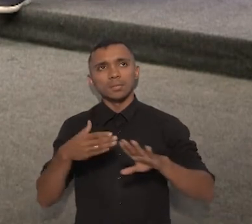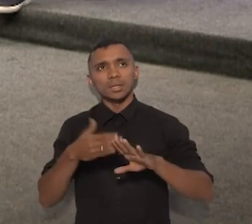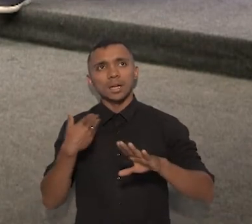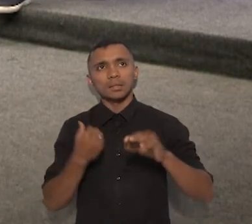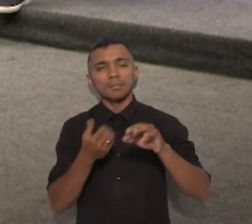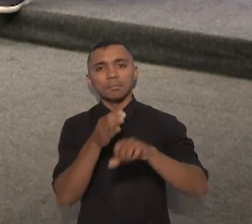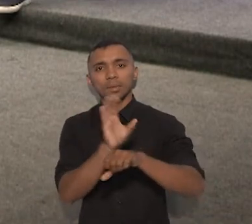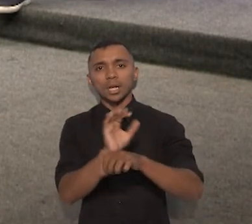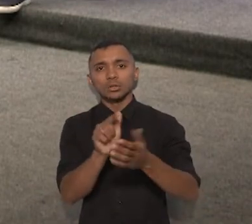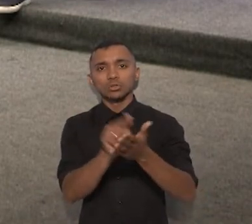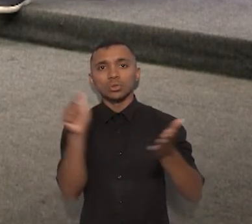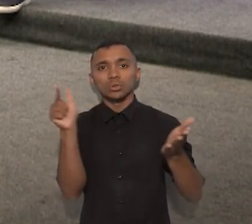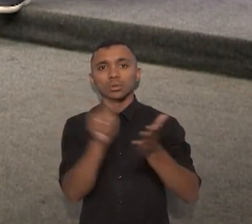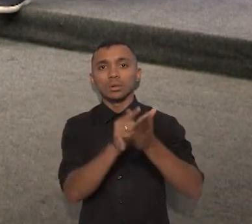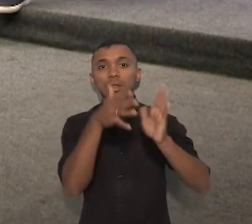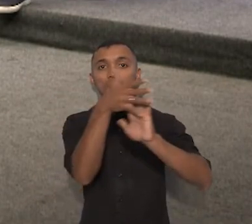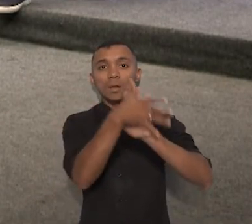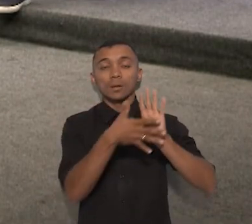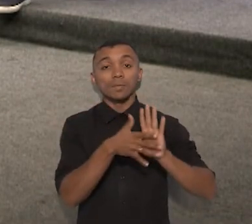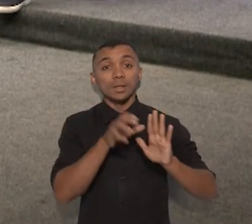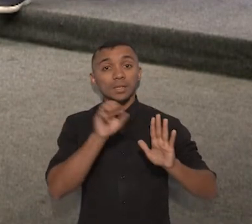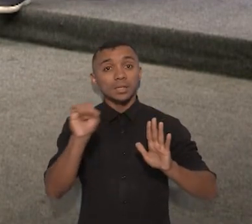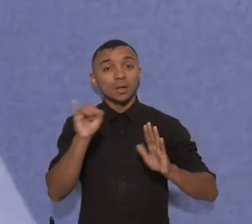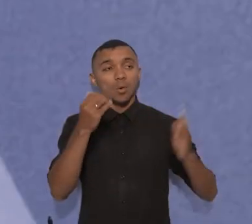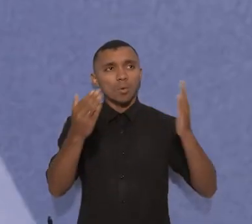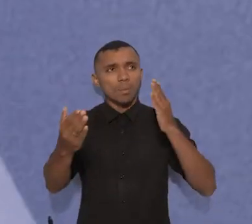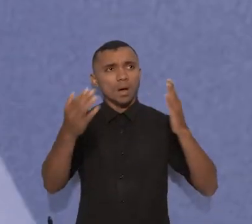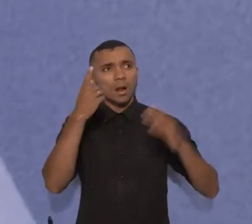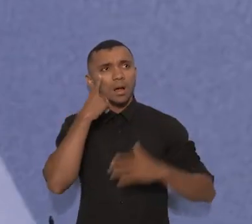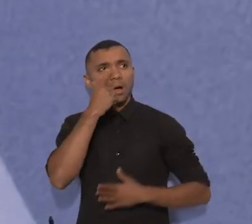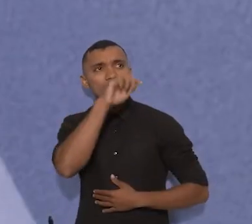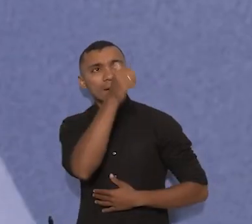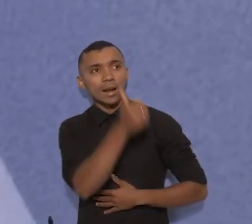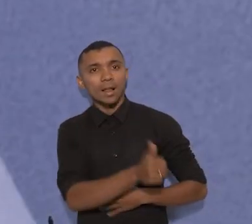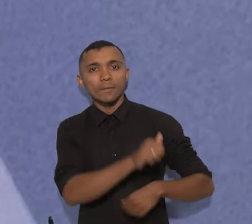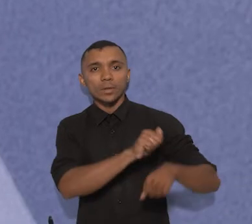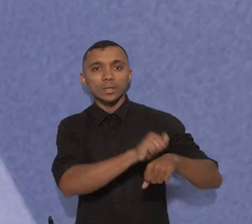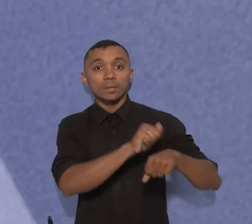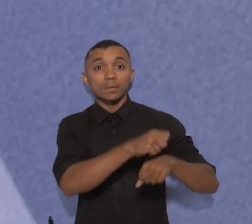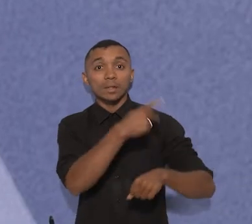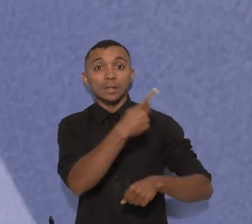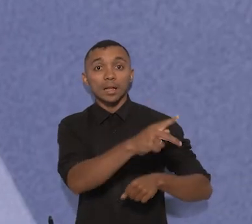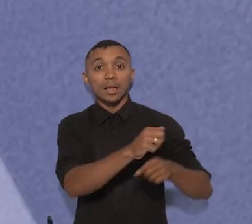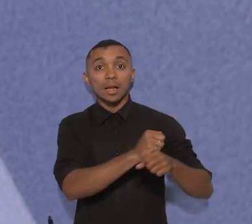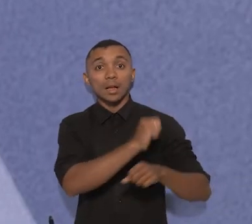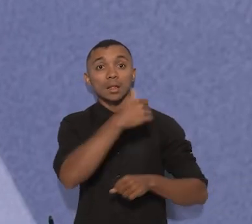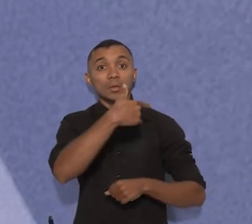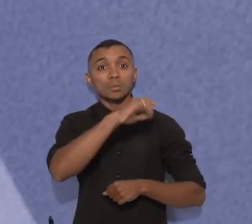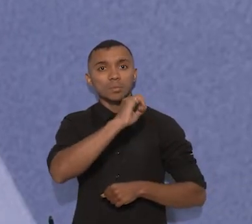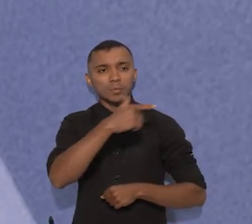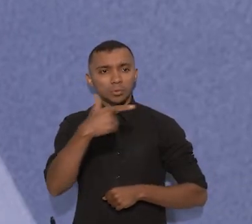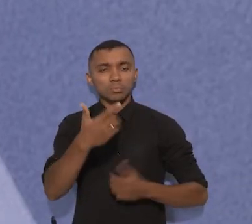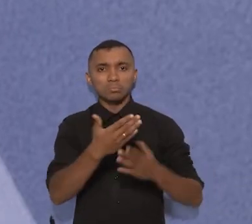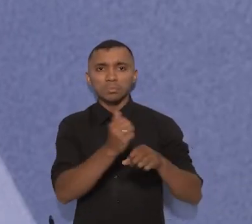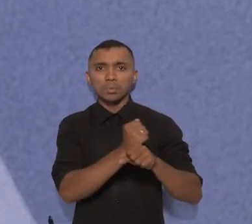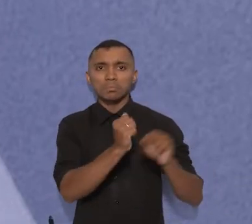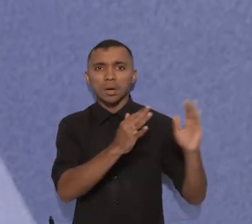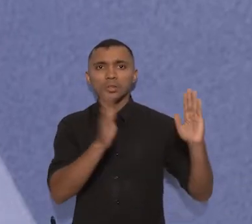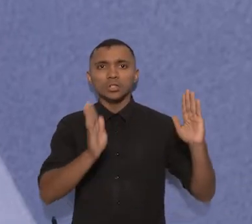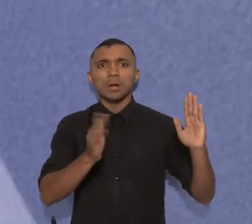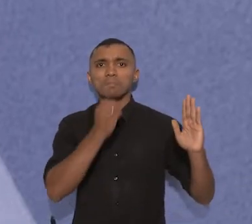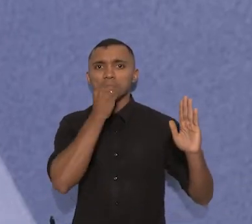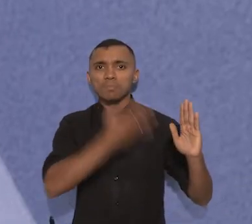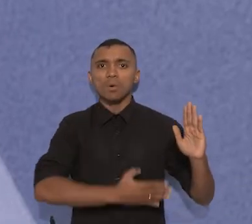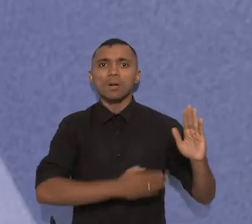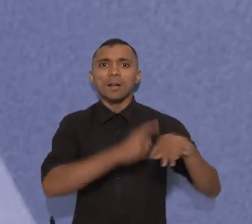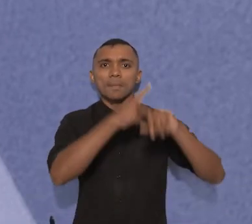assim... Se você analisar o ano do Fortaleza, é um ano muito bom. Pô, o time foi campeão da Copa do